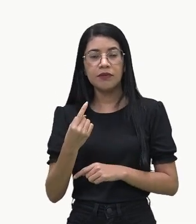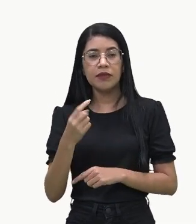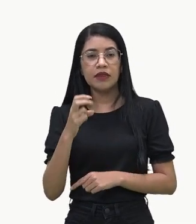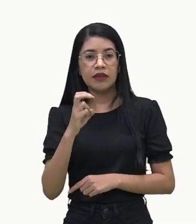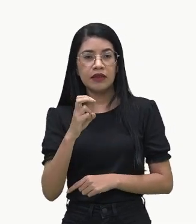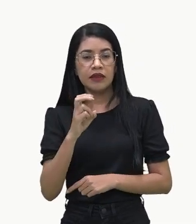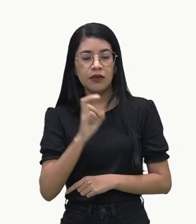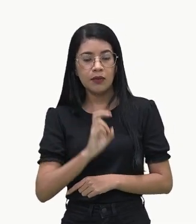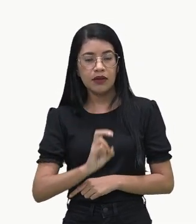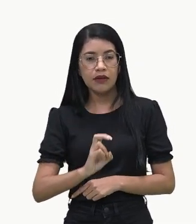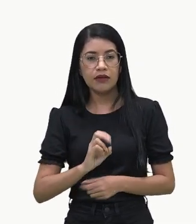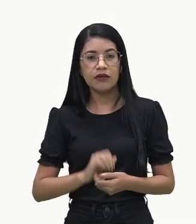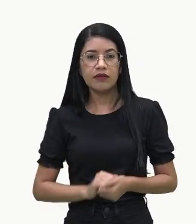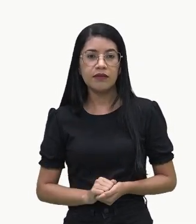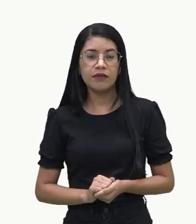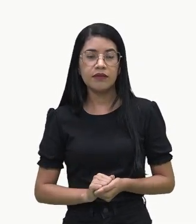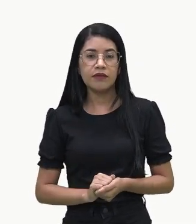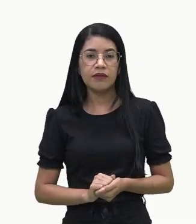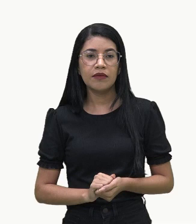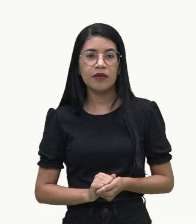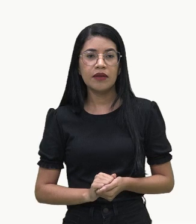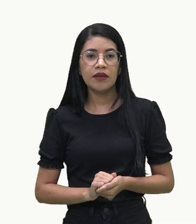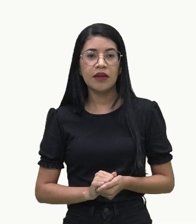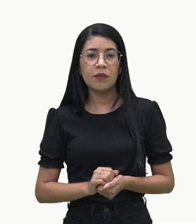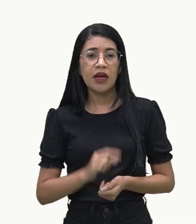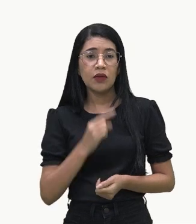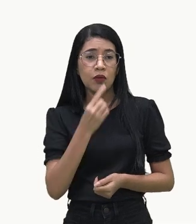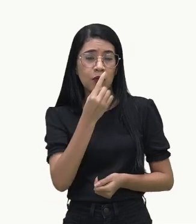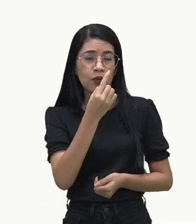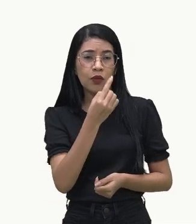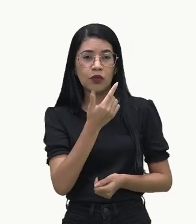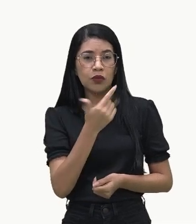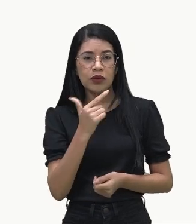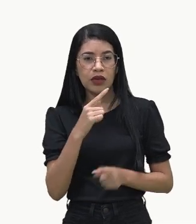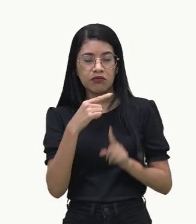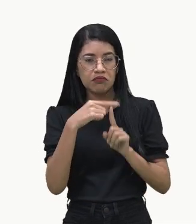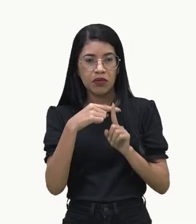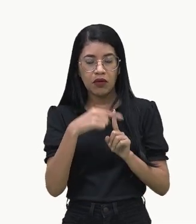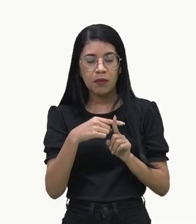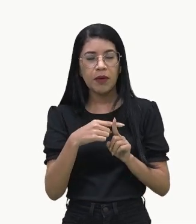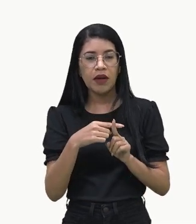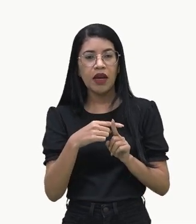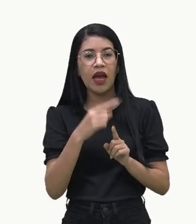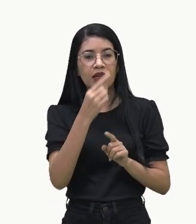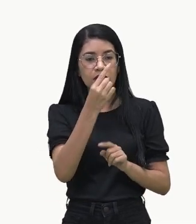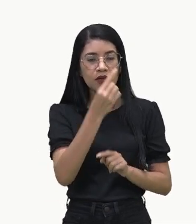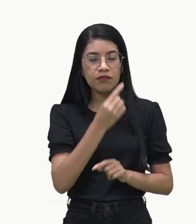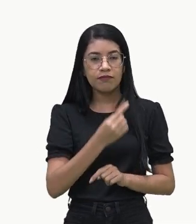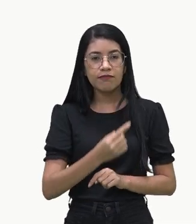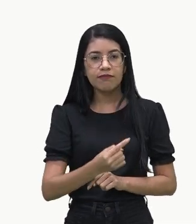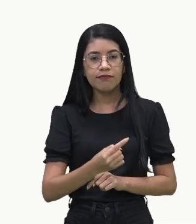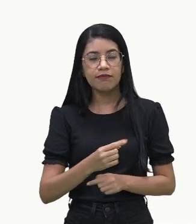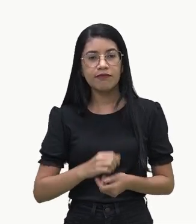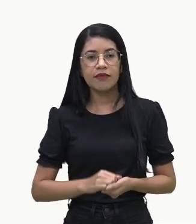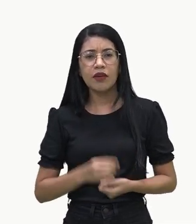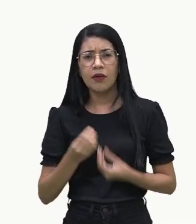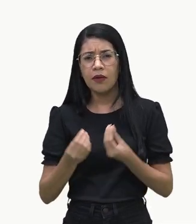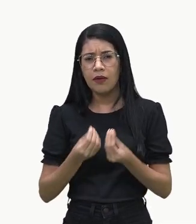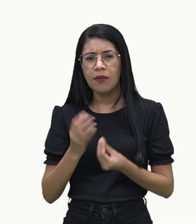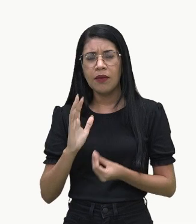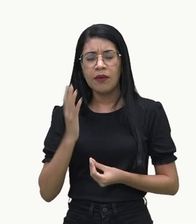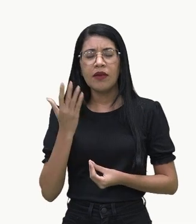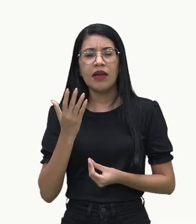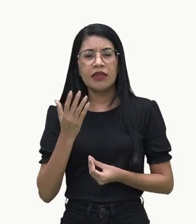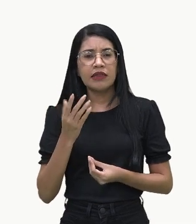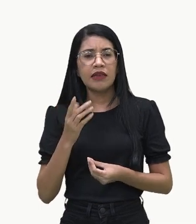1, 5. Mais um 1 não apareceu ninguém para ser somado. Então, qual é o procedimento que automaticamente